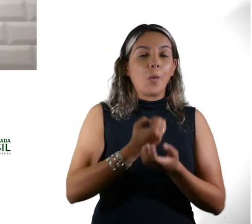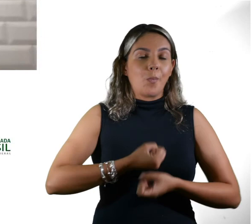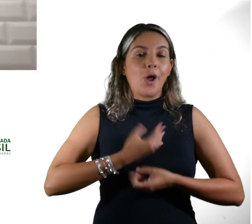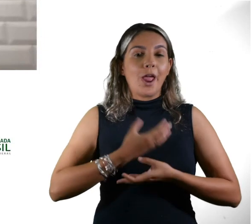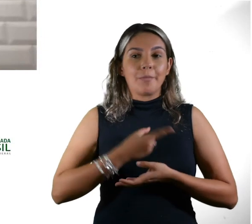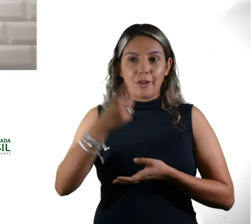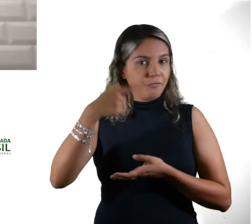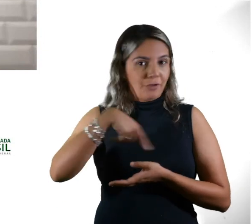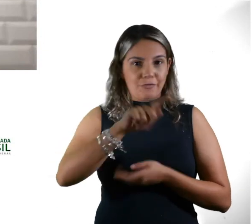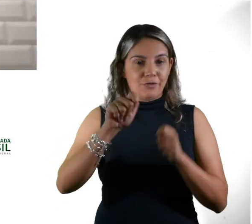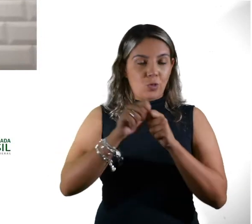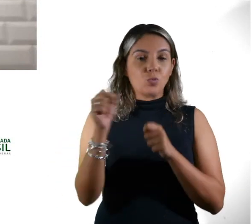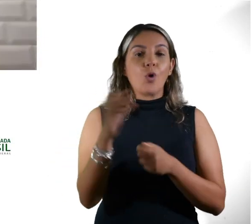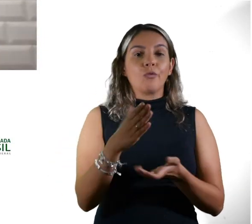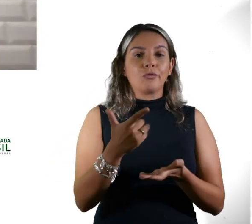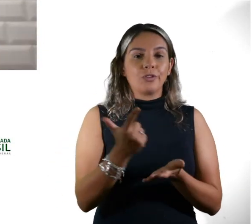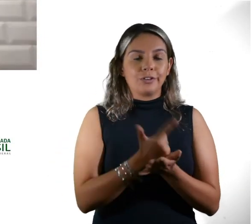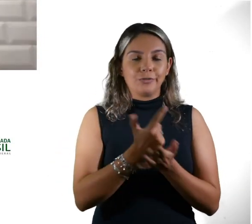poemas.